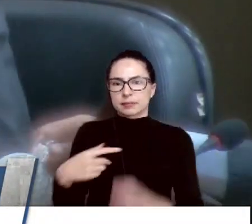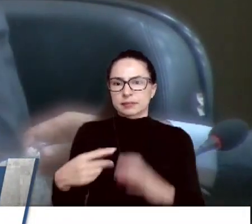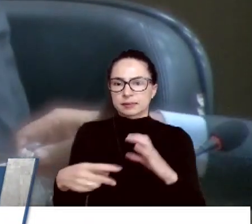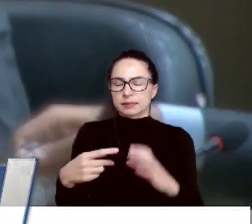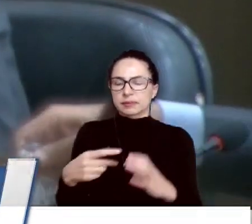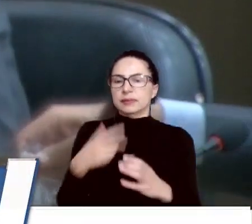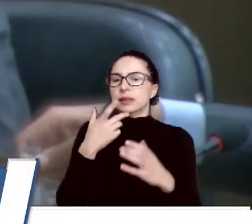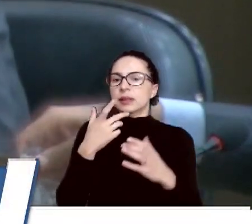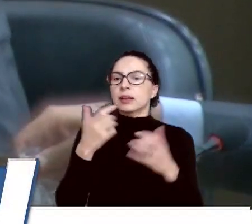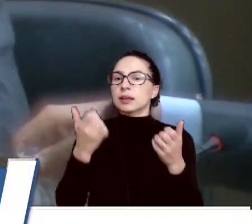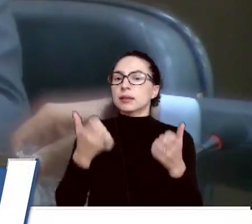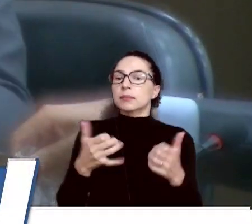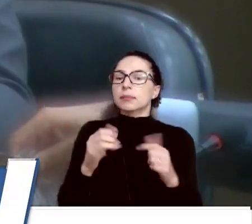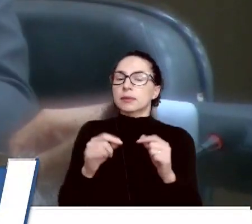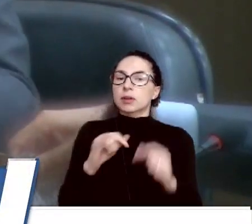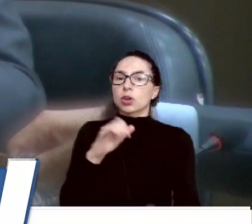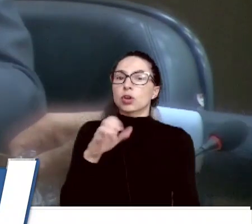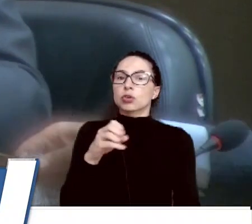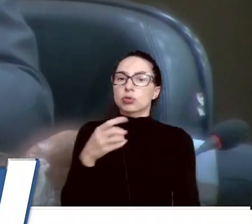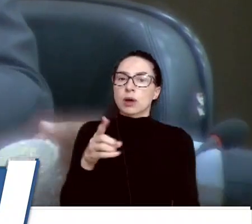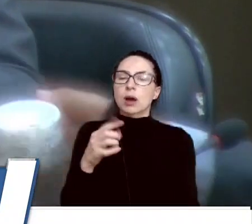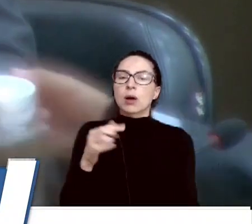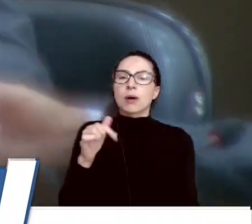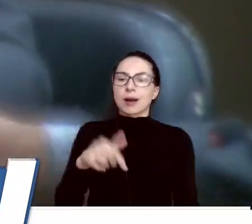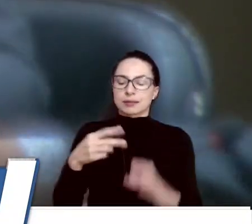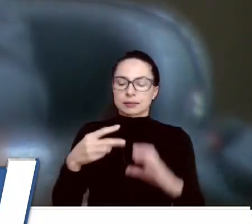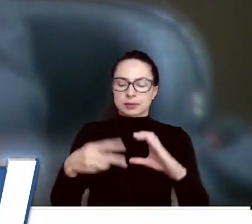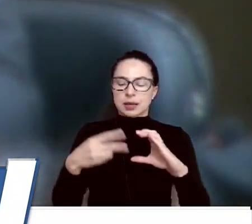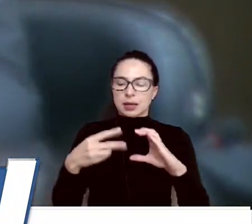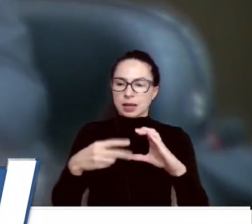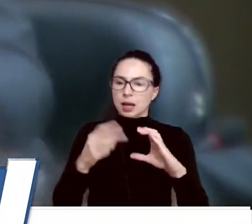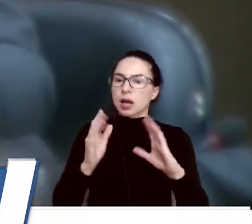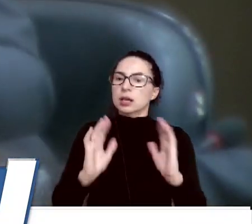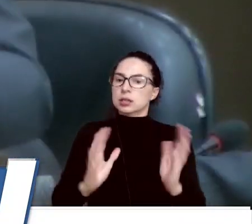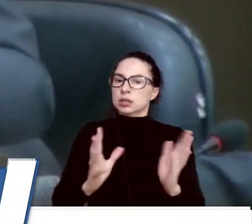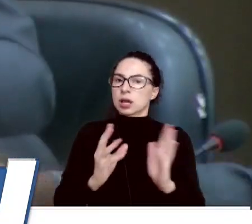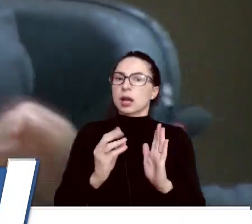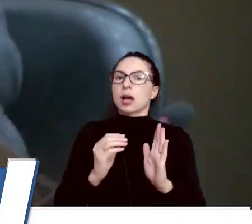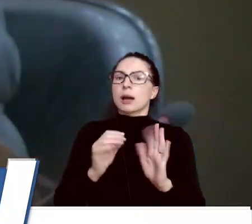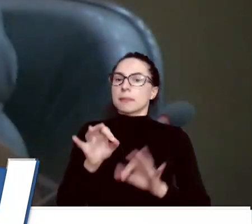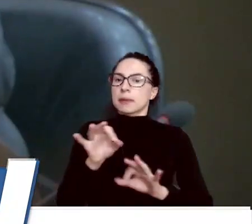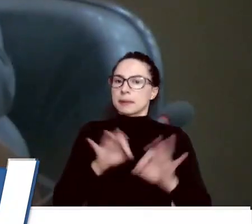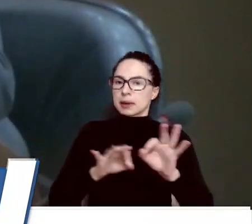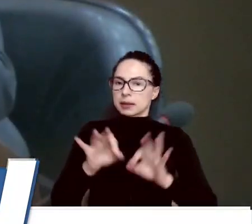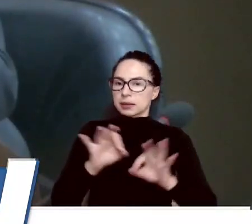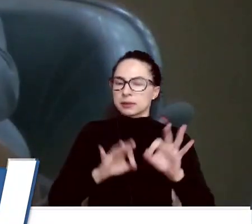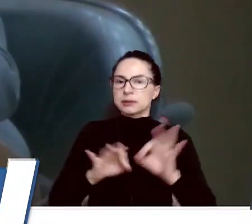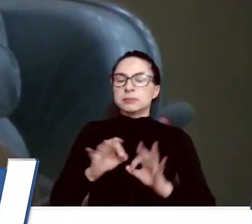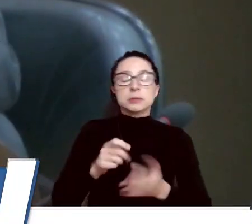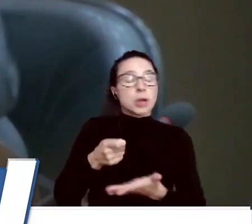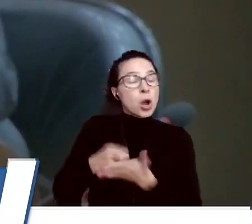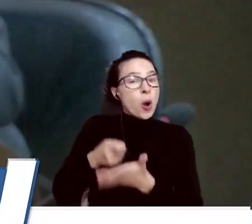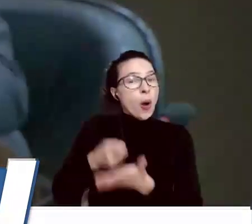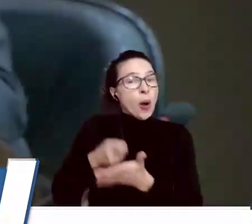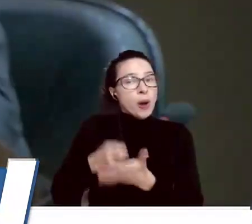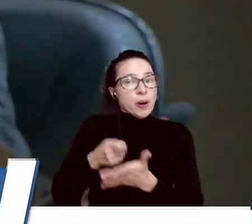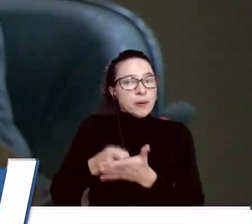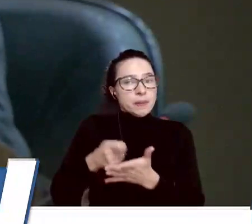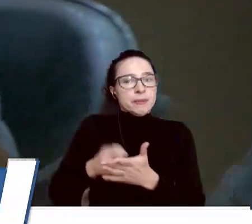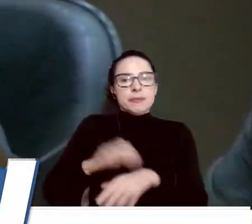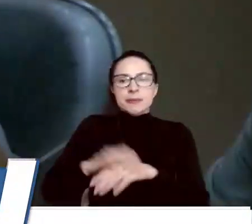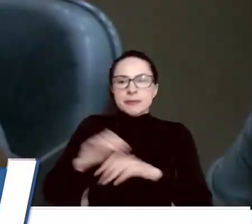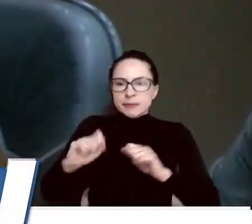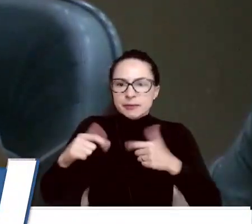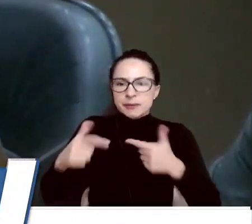dizer, João, que essa casa já deliberou, está deliberando, está cobrando iniciativas do